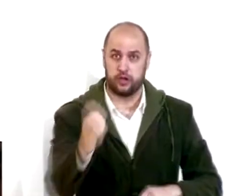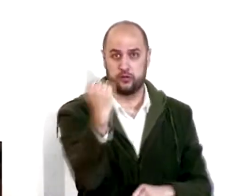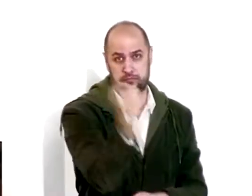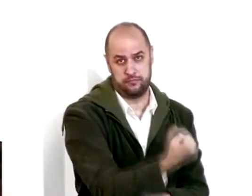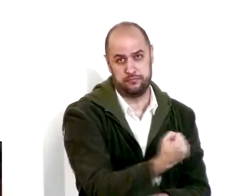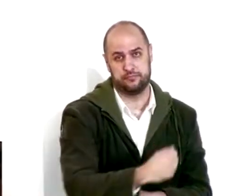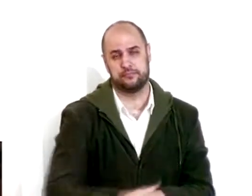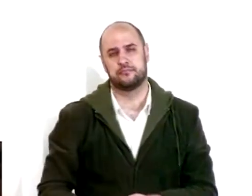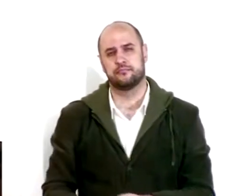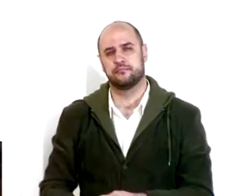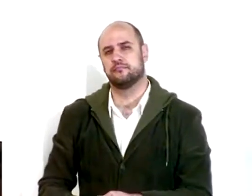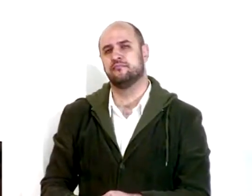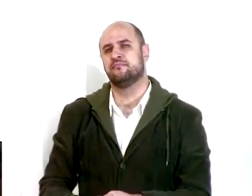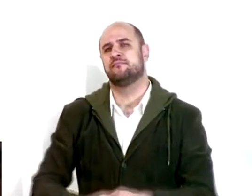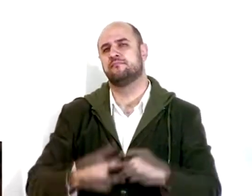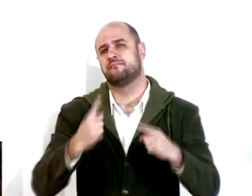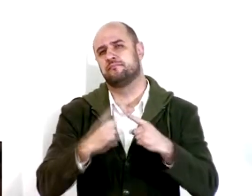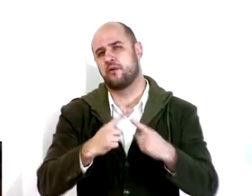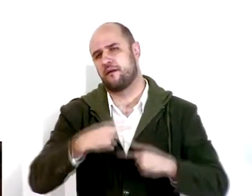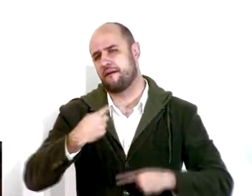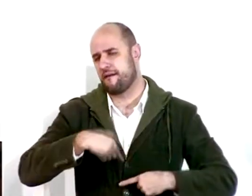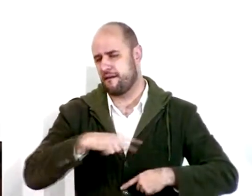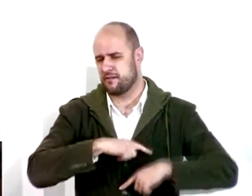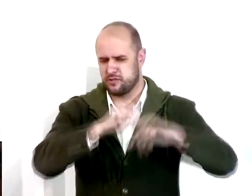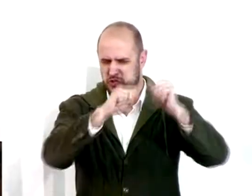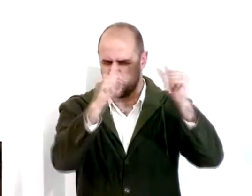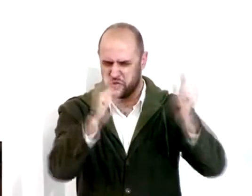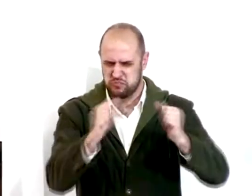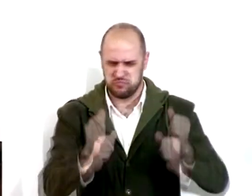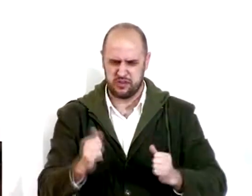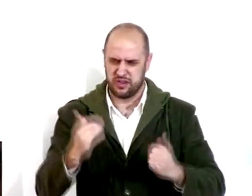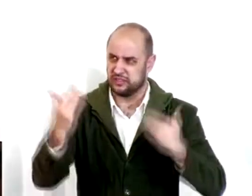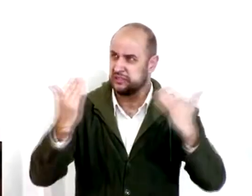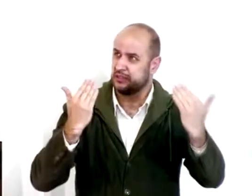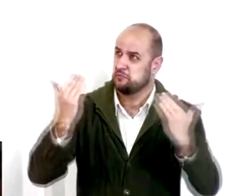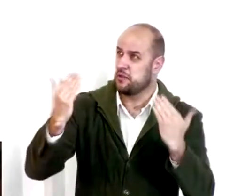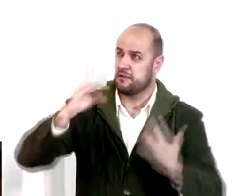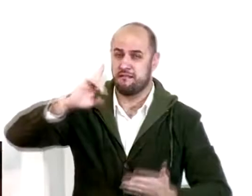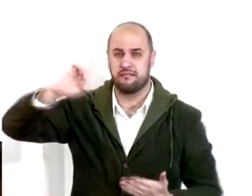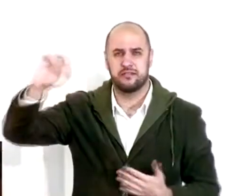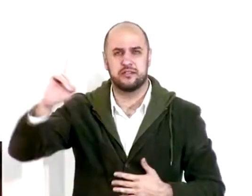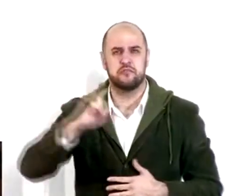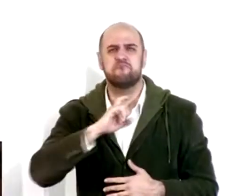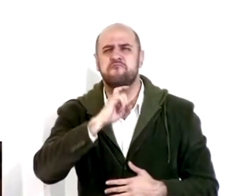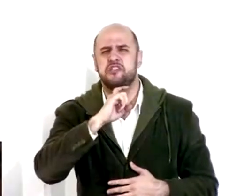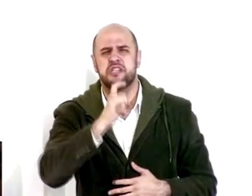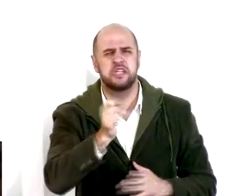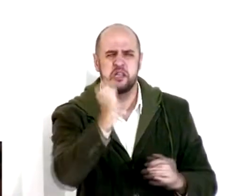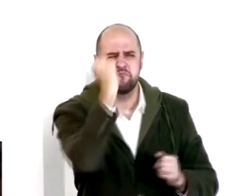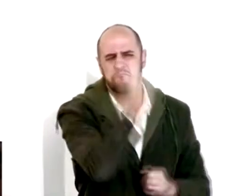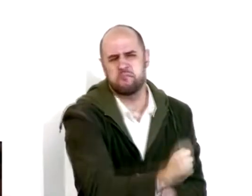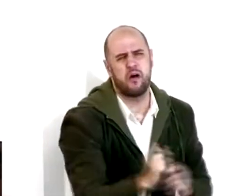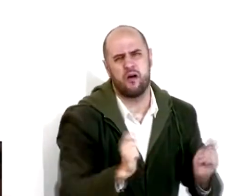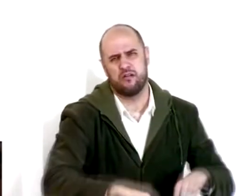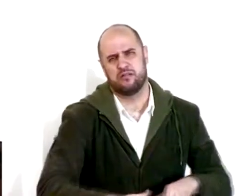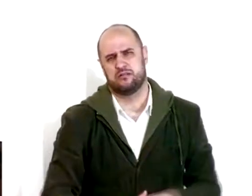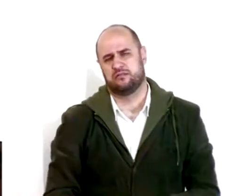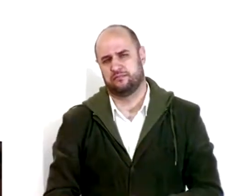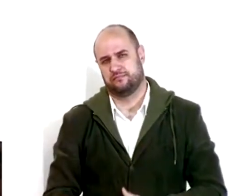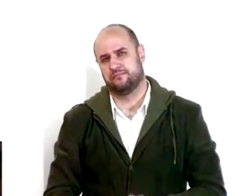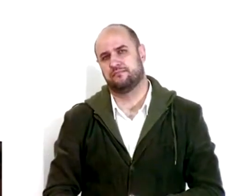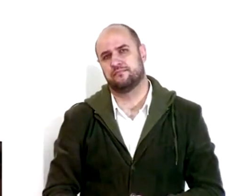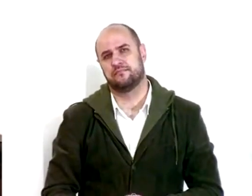Porque fomos criados à imagem e semelhança de Deus, nenhum homem tem o direito de tirar a vida de uma outra pessoa,